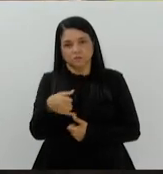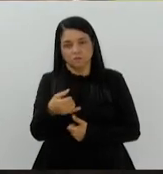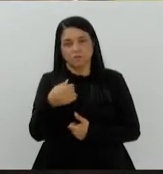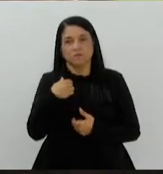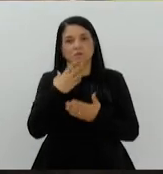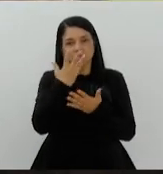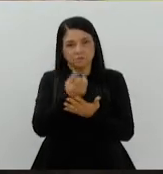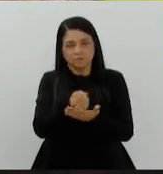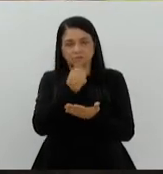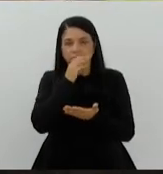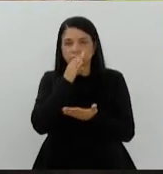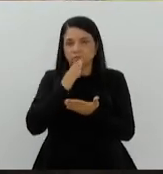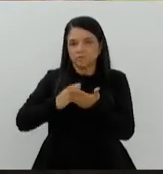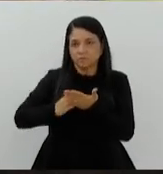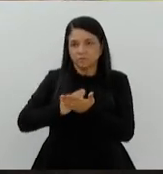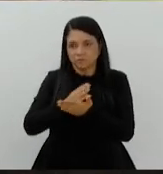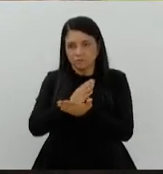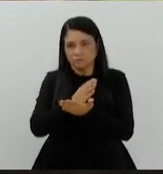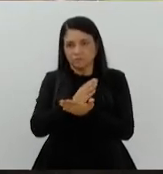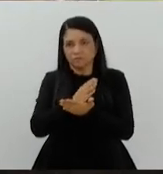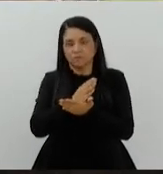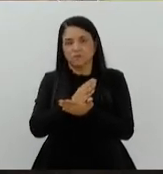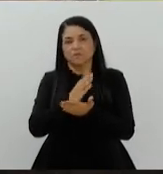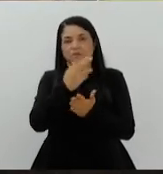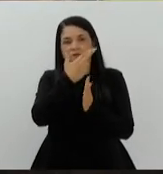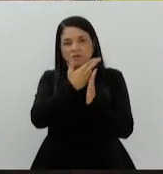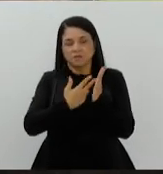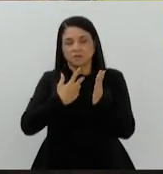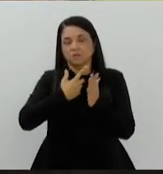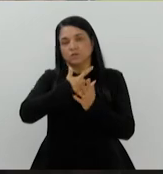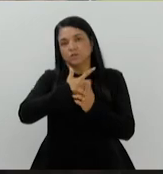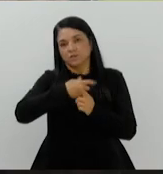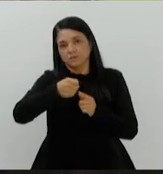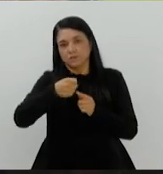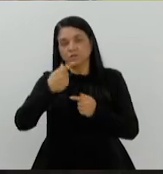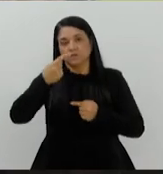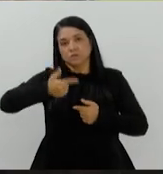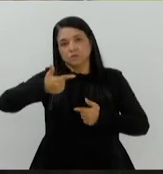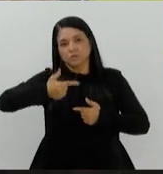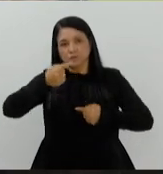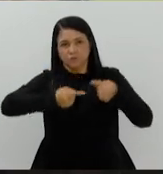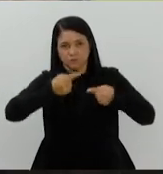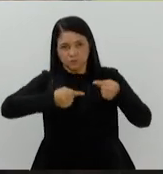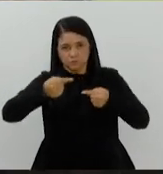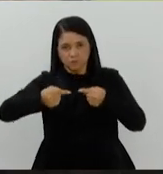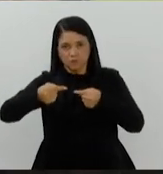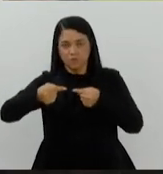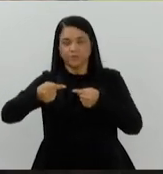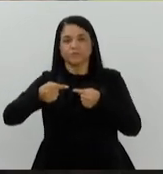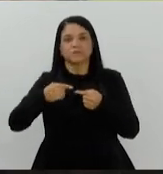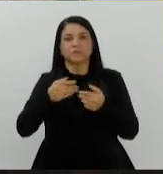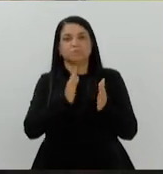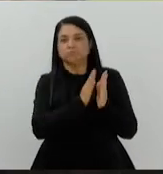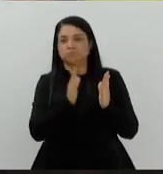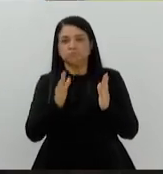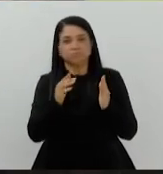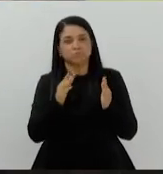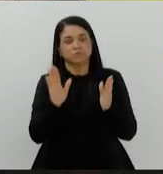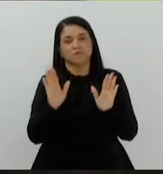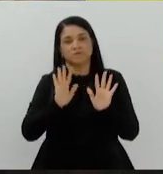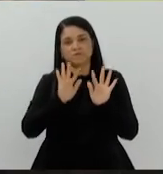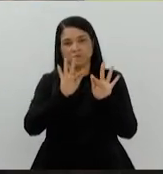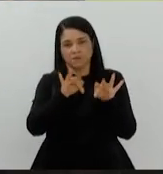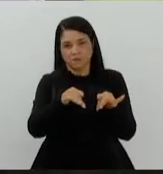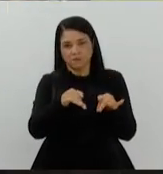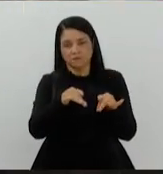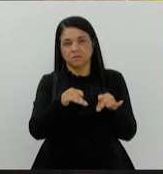aprovam, permaneçam como estão, aprovado. Vai a redação do vencido para a segunda discussão. Nada mais havendo a tratar na ordem do dia, passa